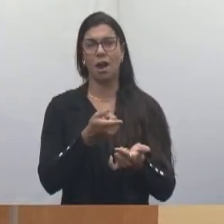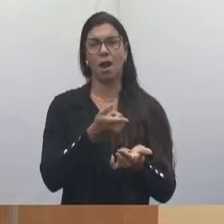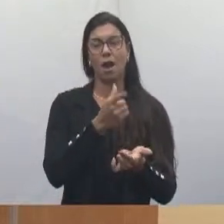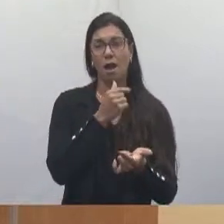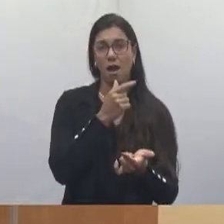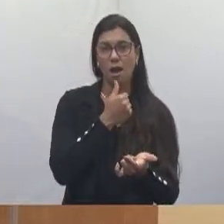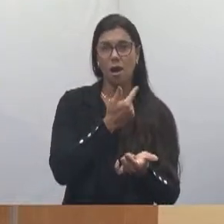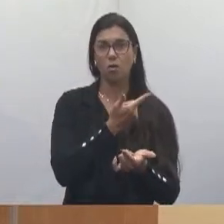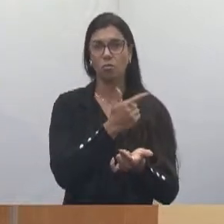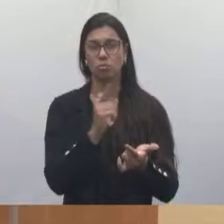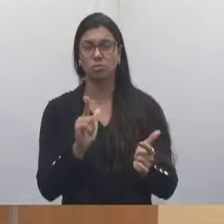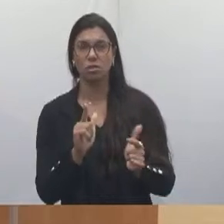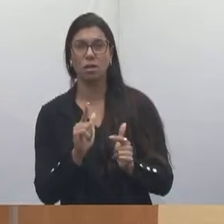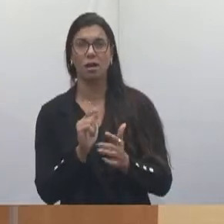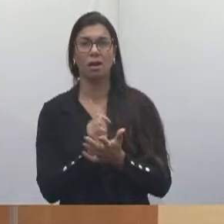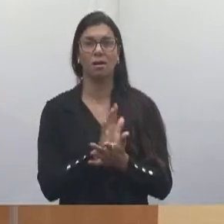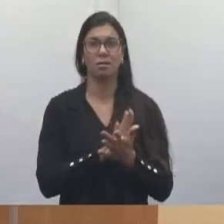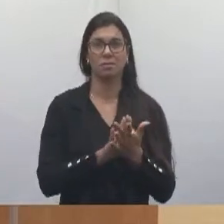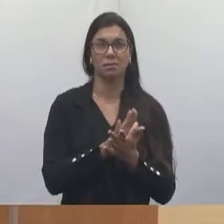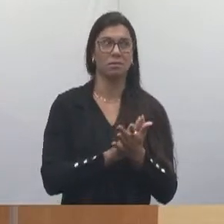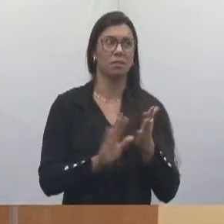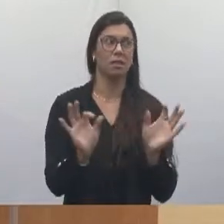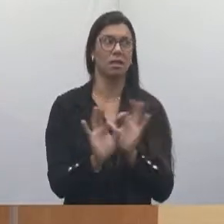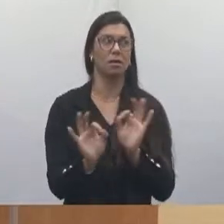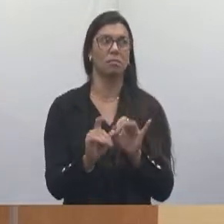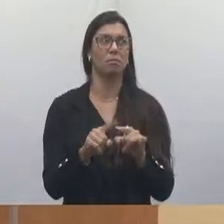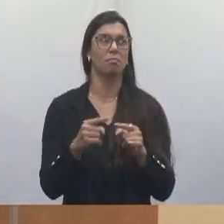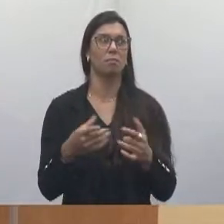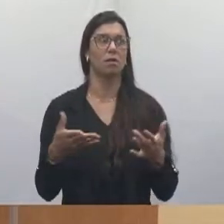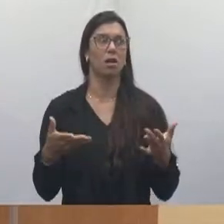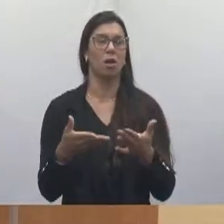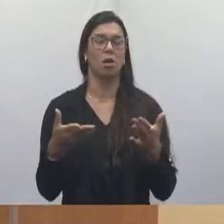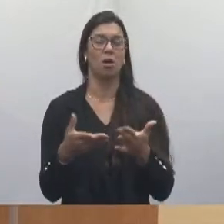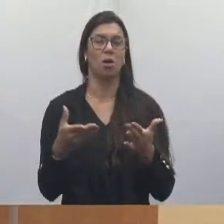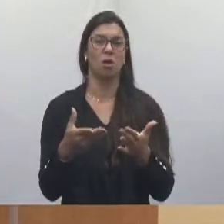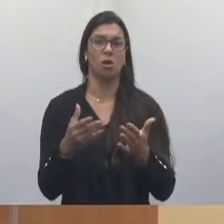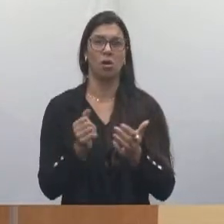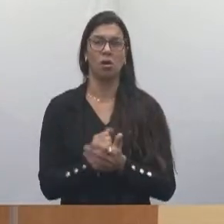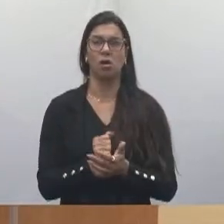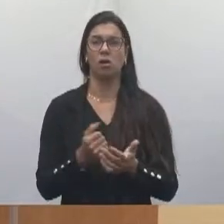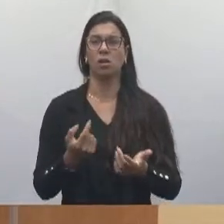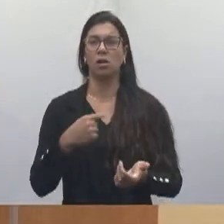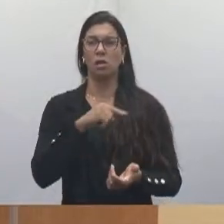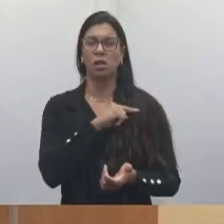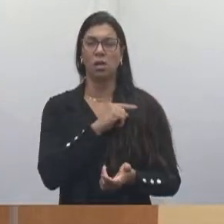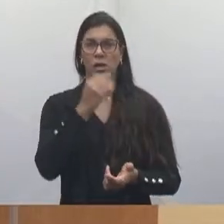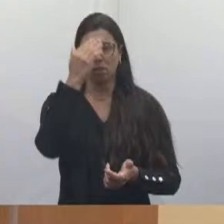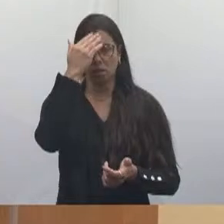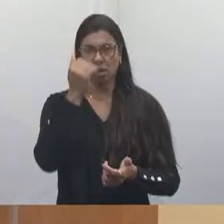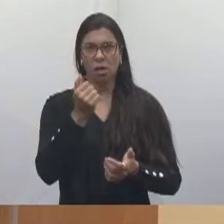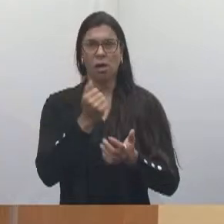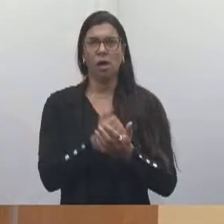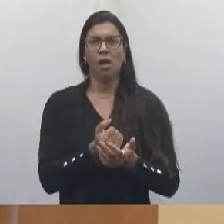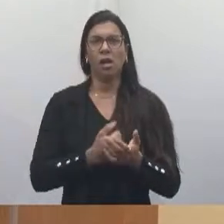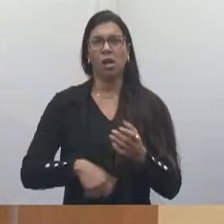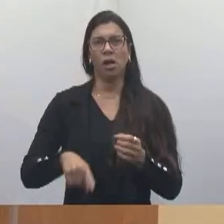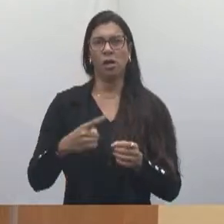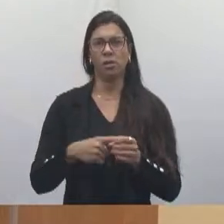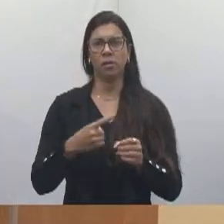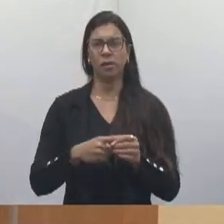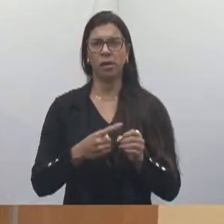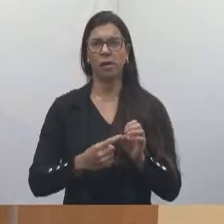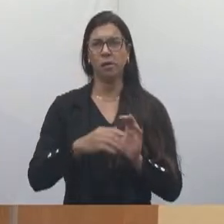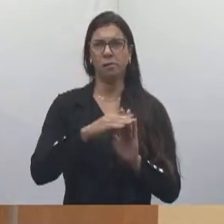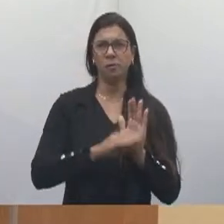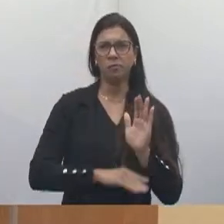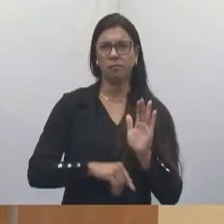Era uma precariedade danada da população, e hoje está comprovado, as cidades que menos têm saneamento básico é a cidade que